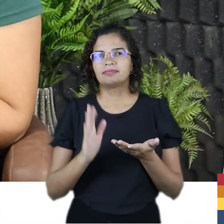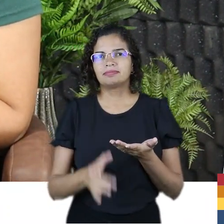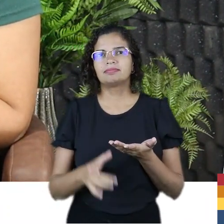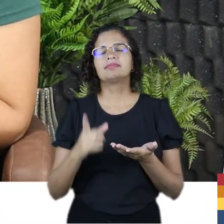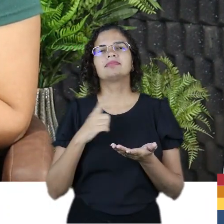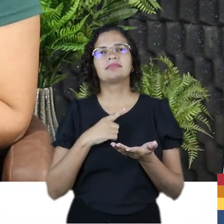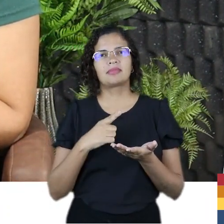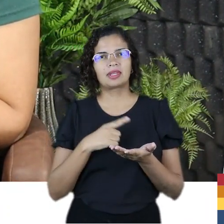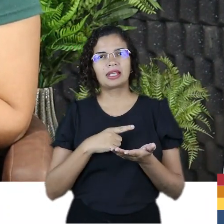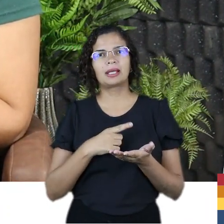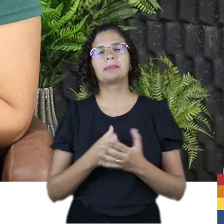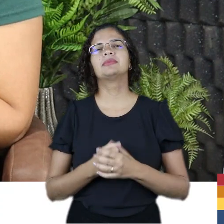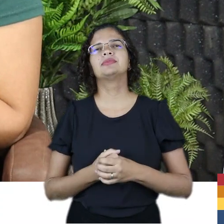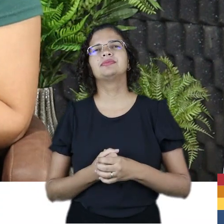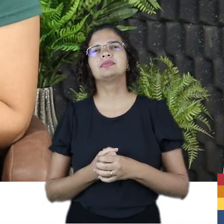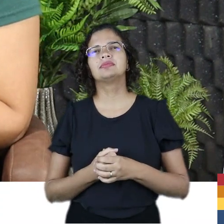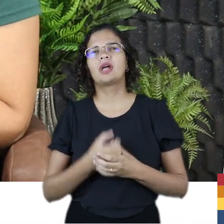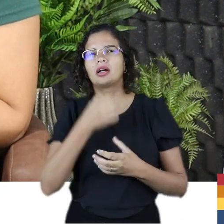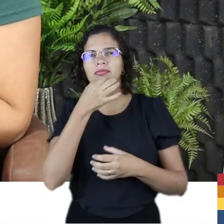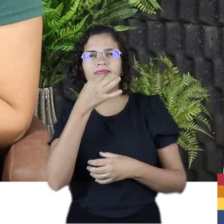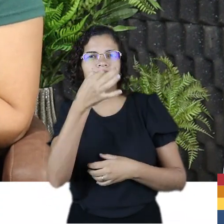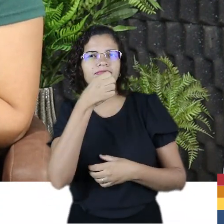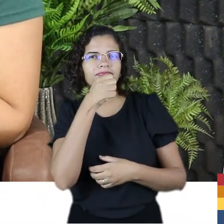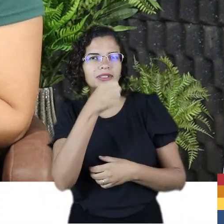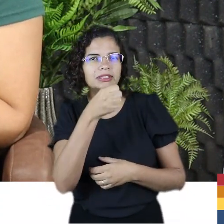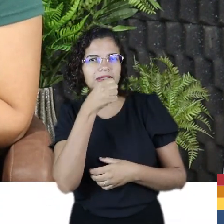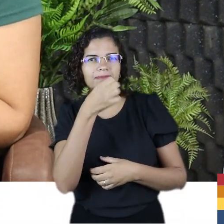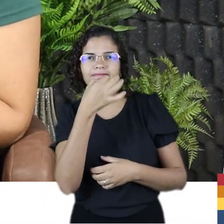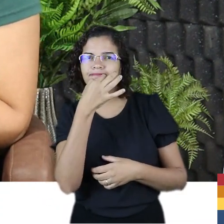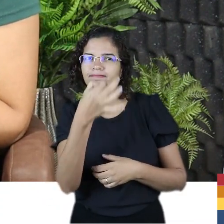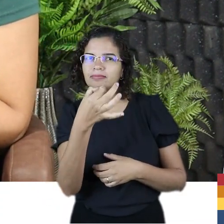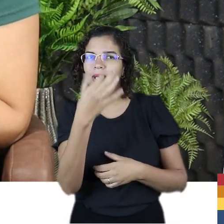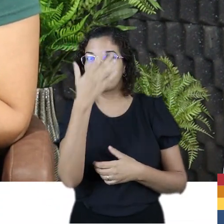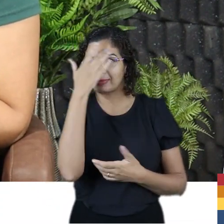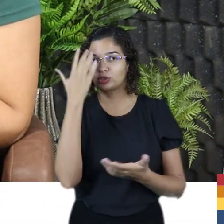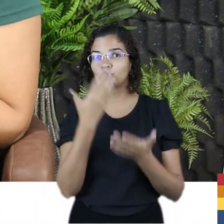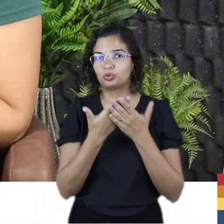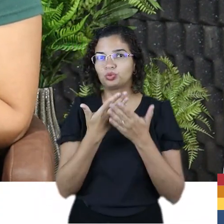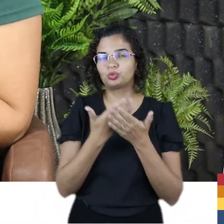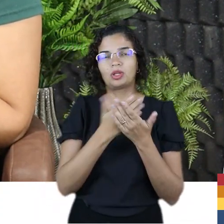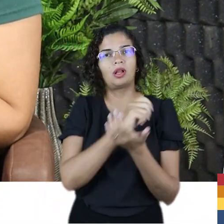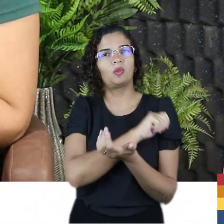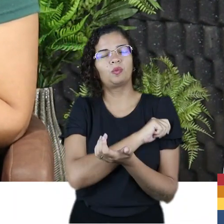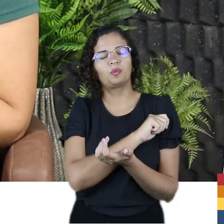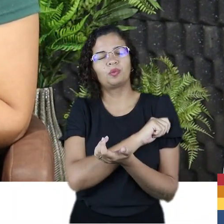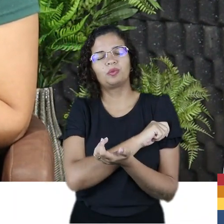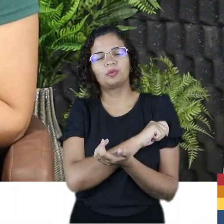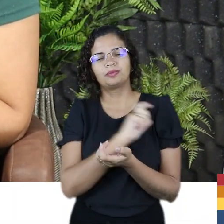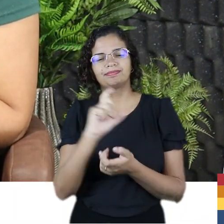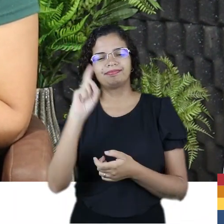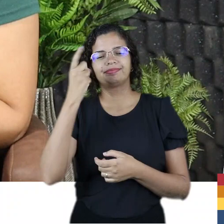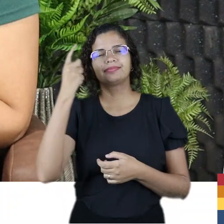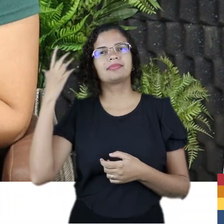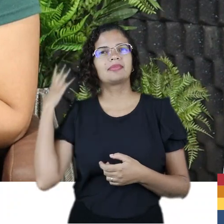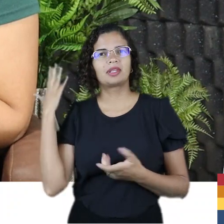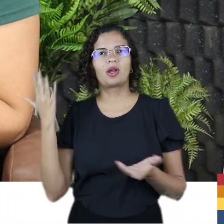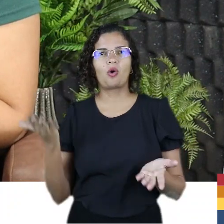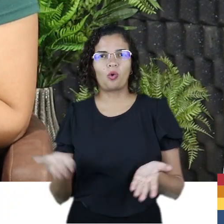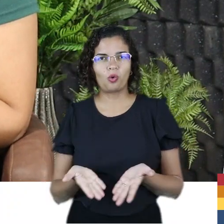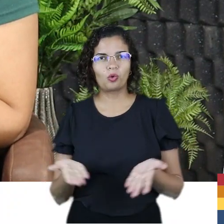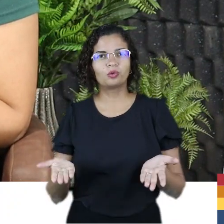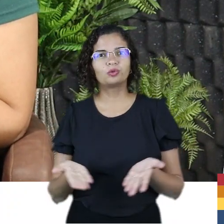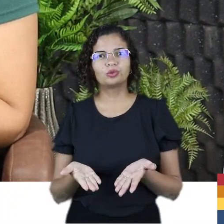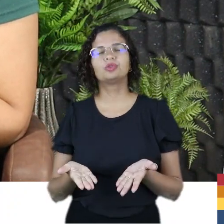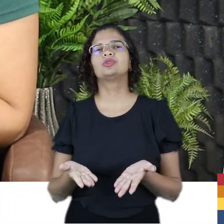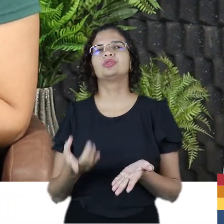depoimentos né de estudantes que hoje né com inclusive com formação lá